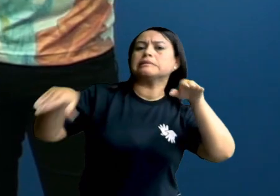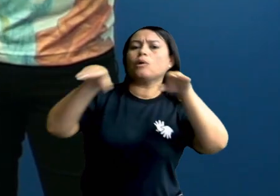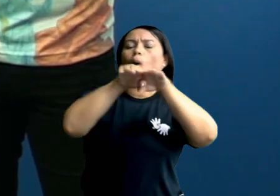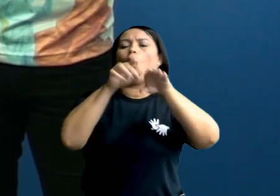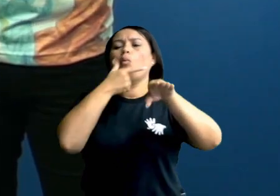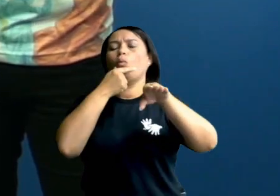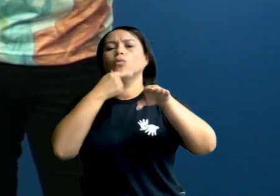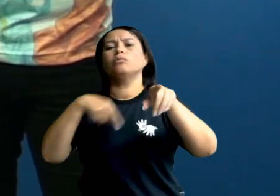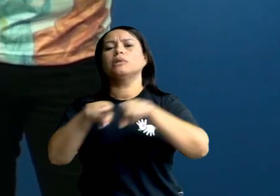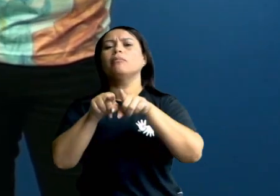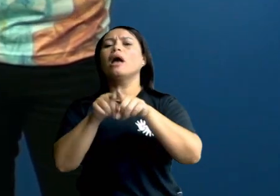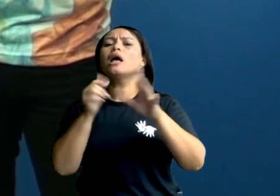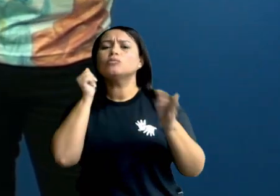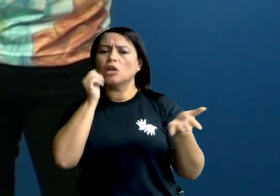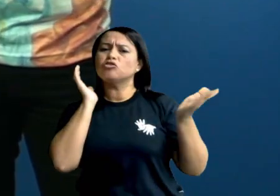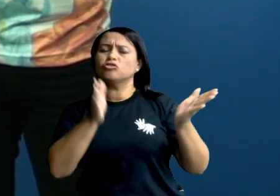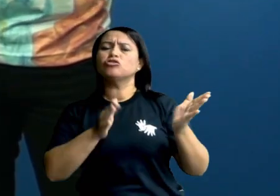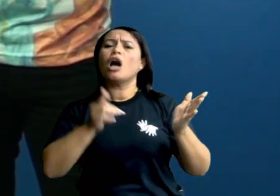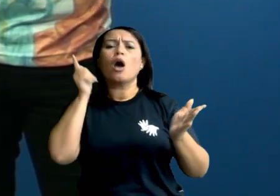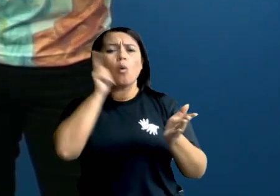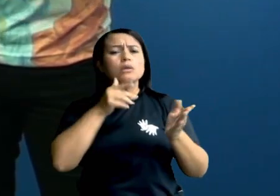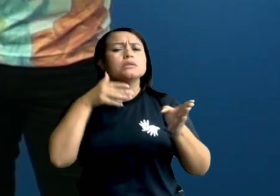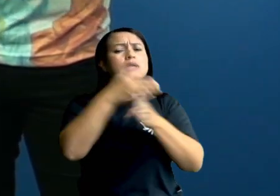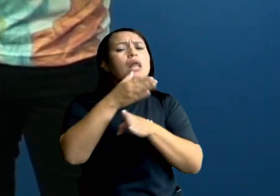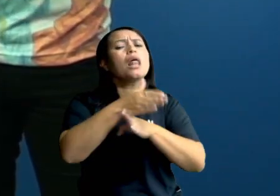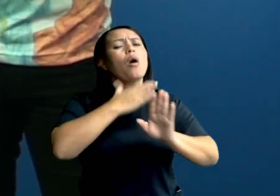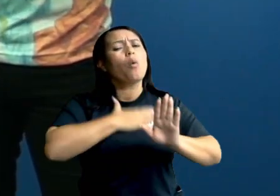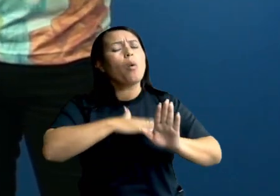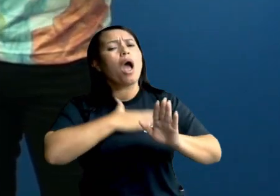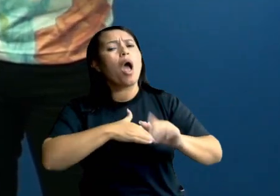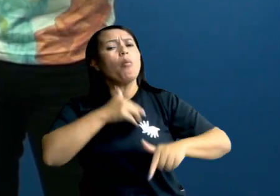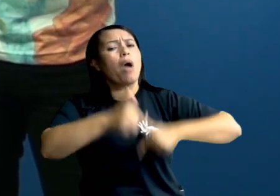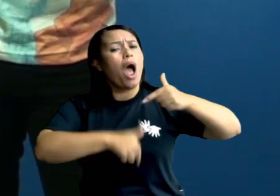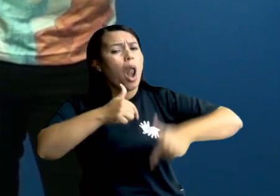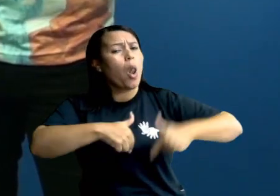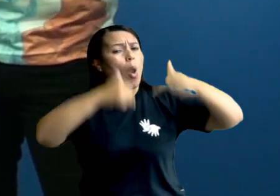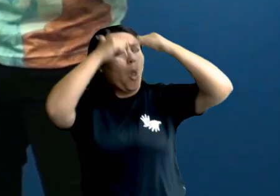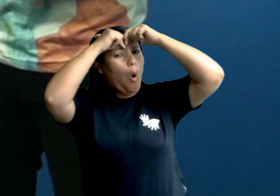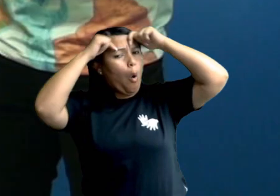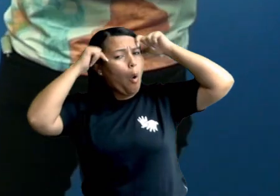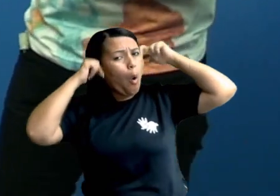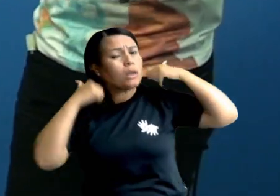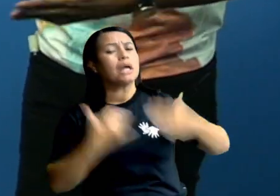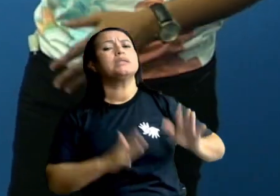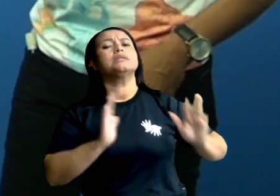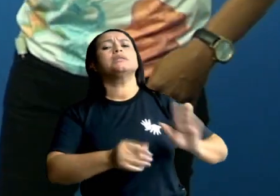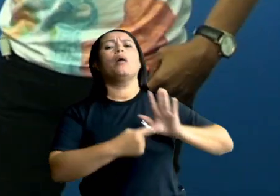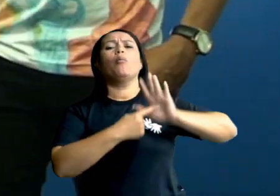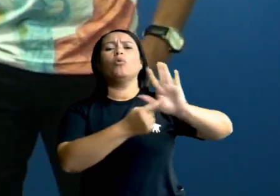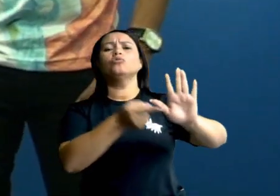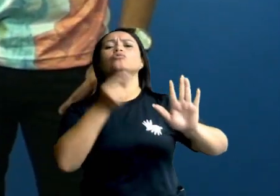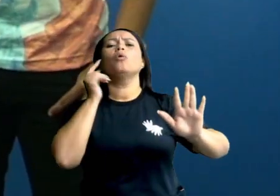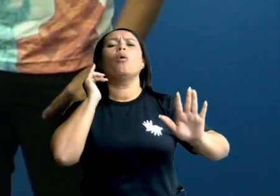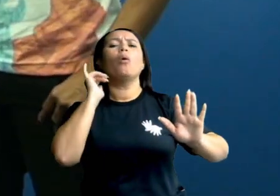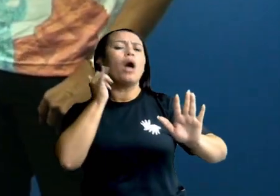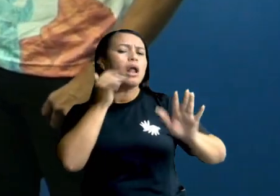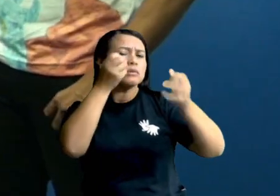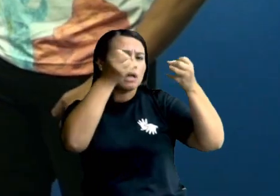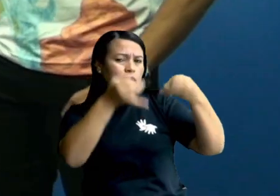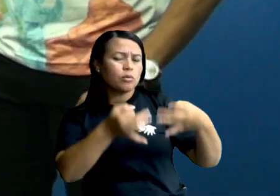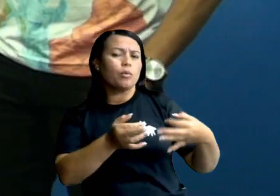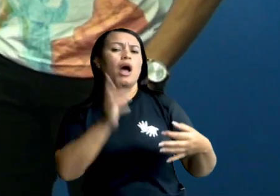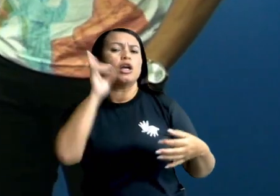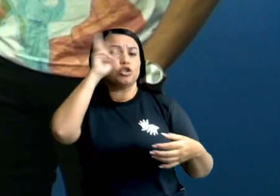têm conseguido, graças a muita luta, muito sangue, muito suor, né, e isso é contado na história aí sobre esse contexto, tá? Uma